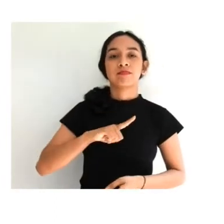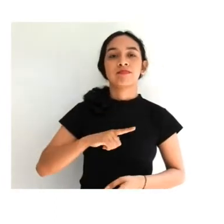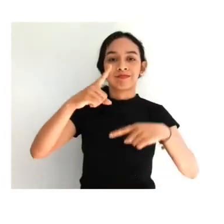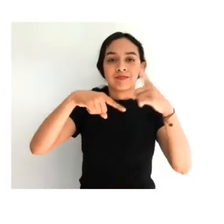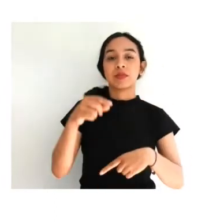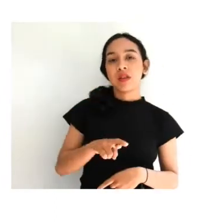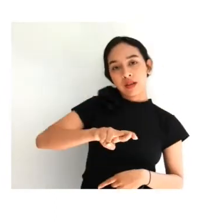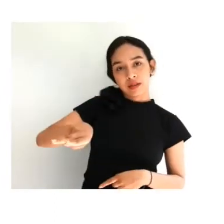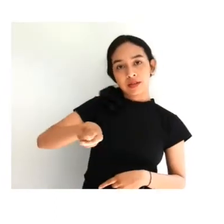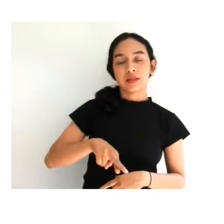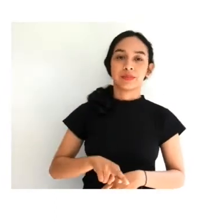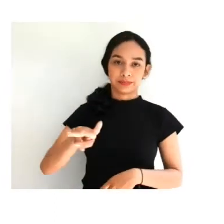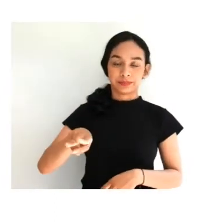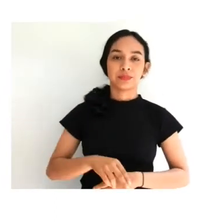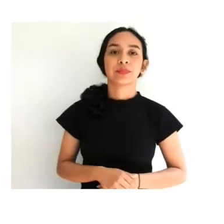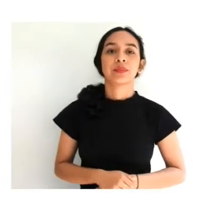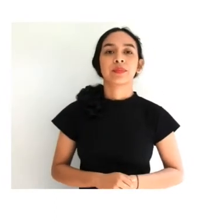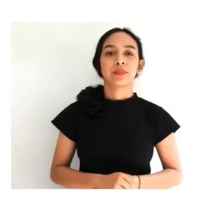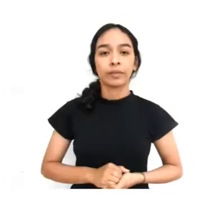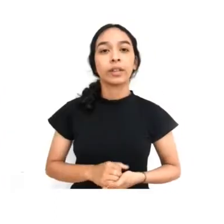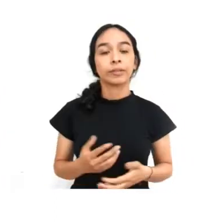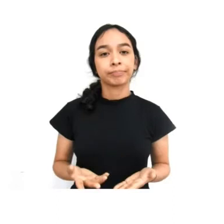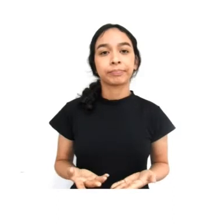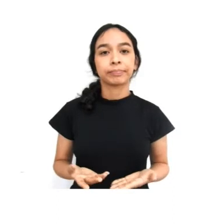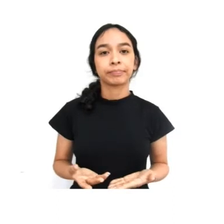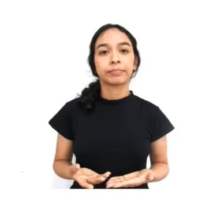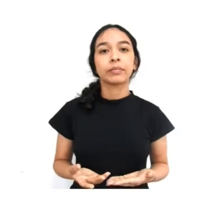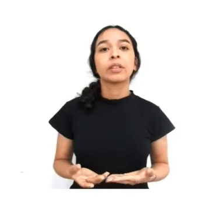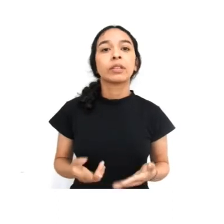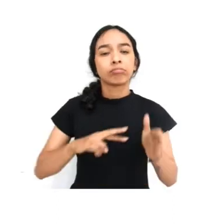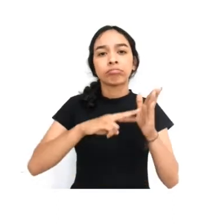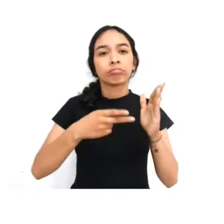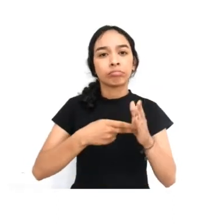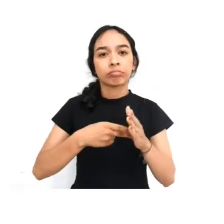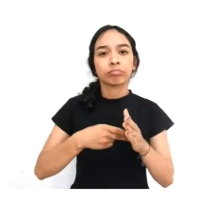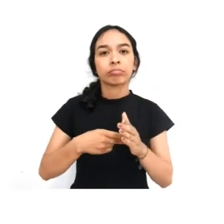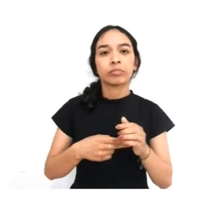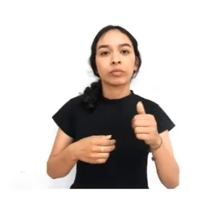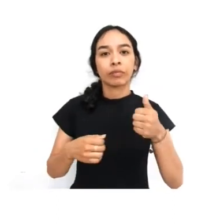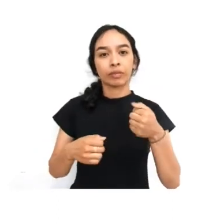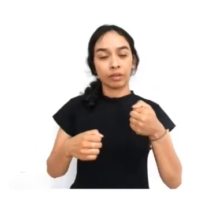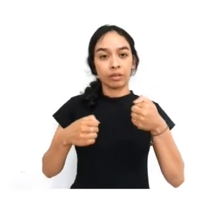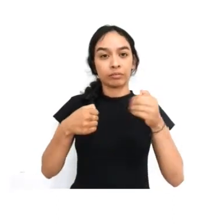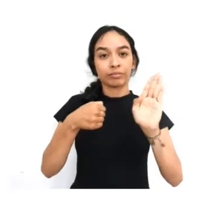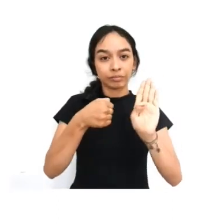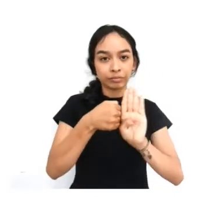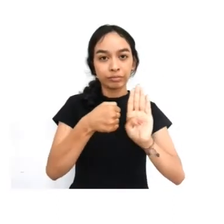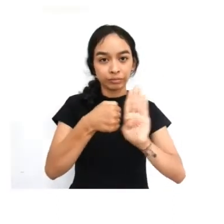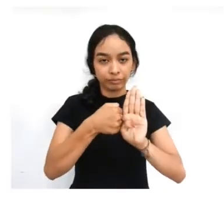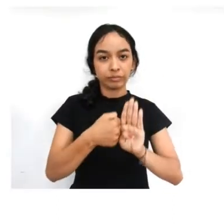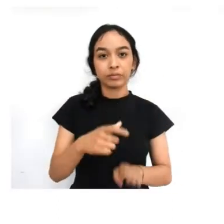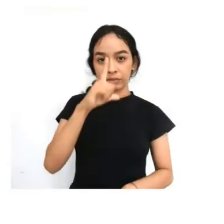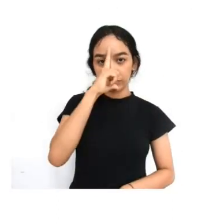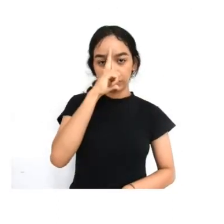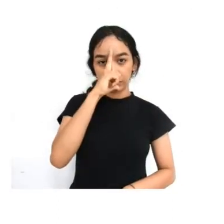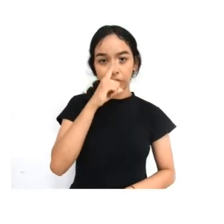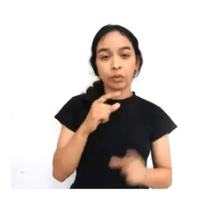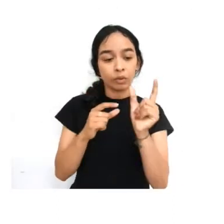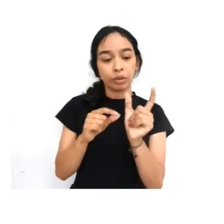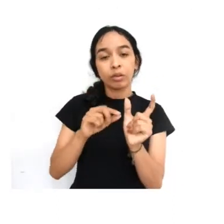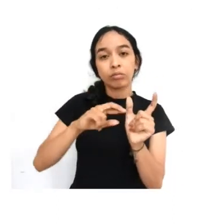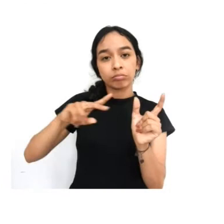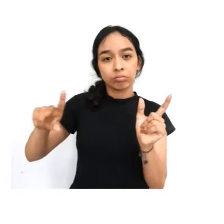objeto indireto. Bem, ou seja, o substantivo em latim é composto de